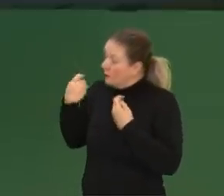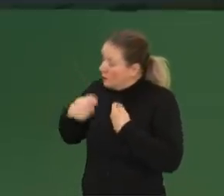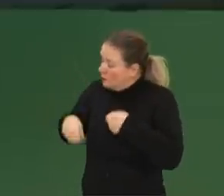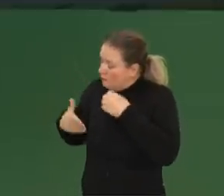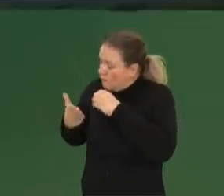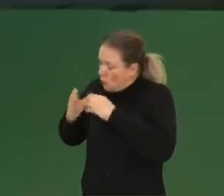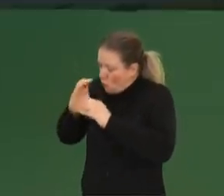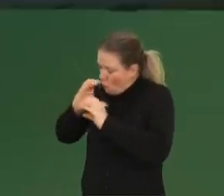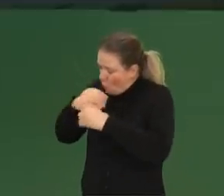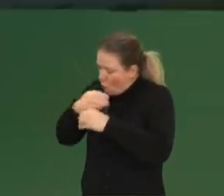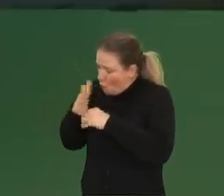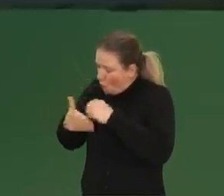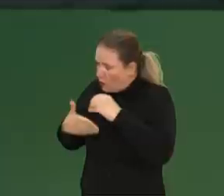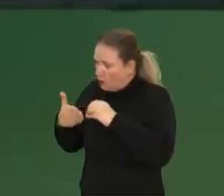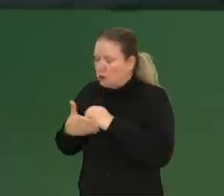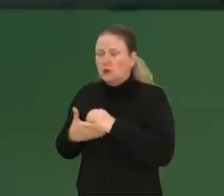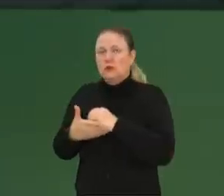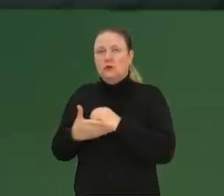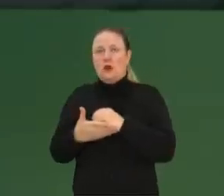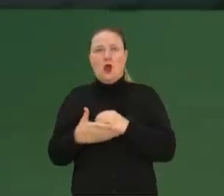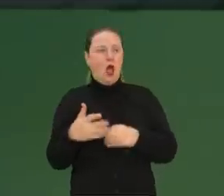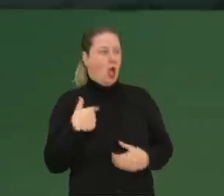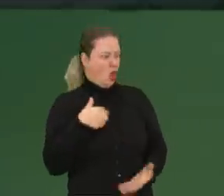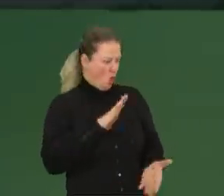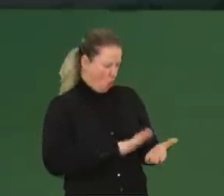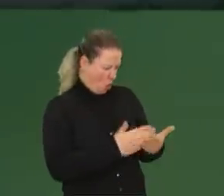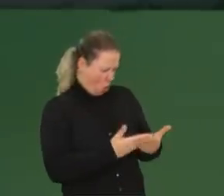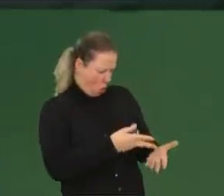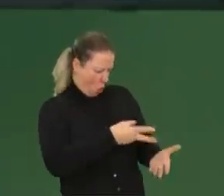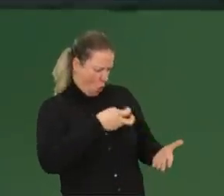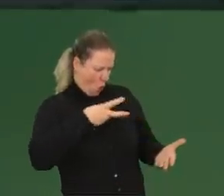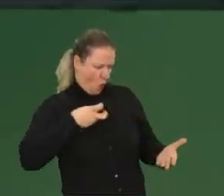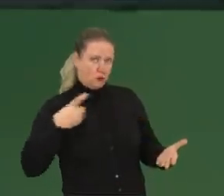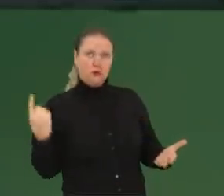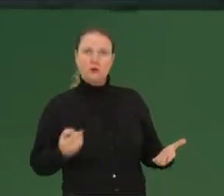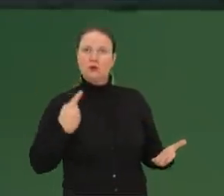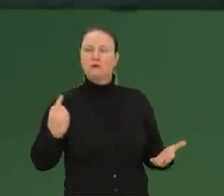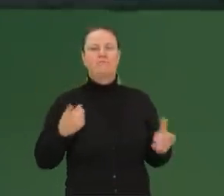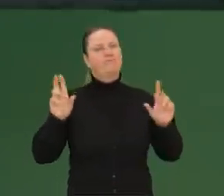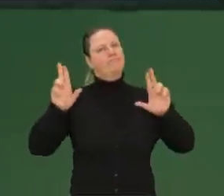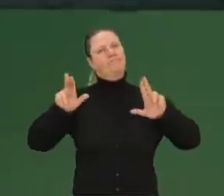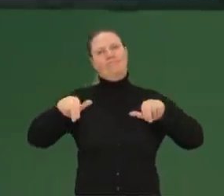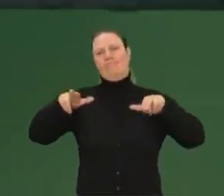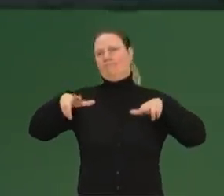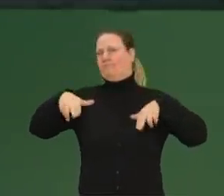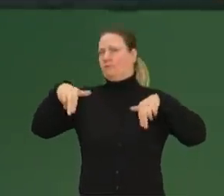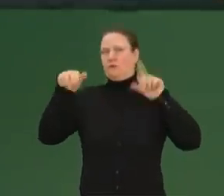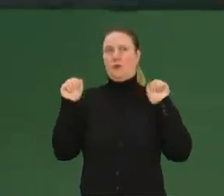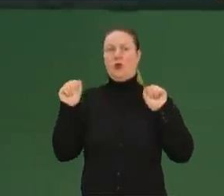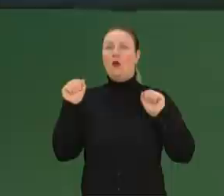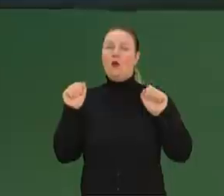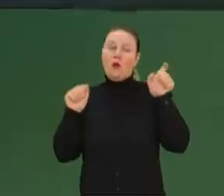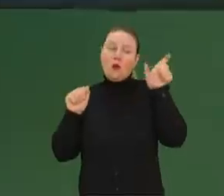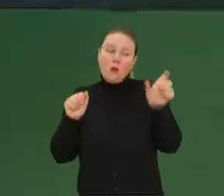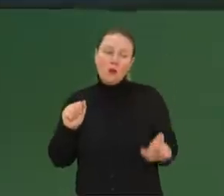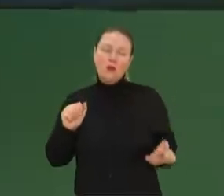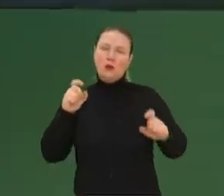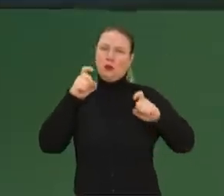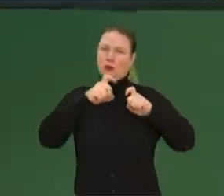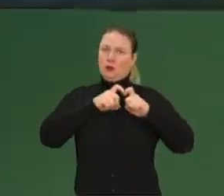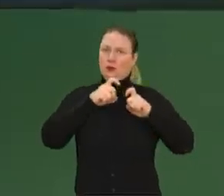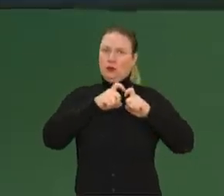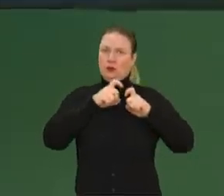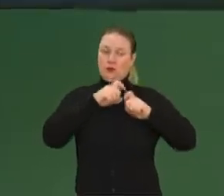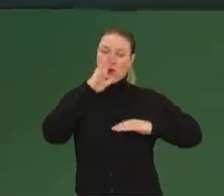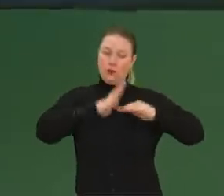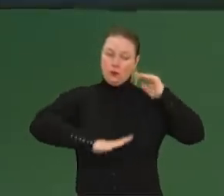de sangue, você jamais vai interpretar sozinho, né? Você vai consultar e é ele que vai analisar, tá? Com